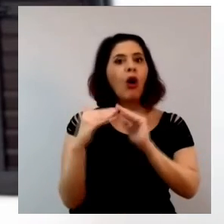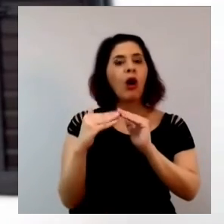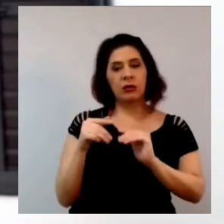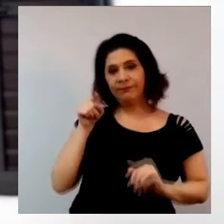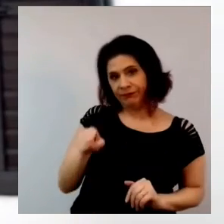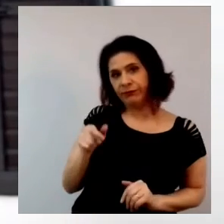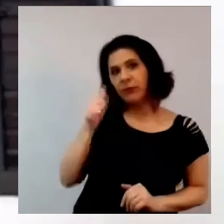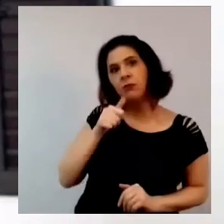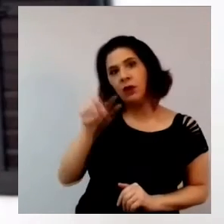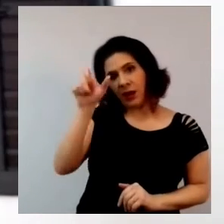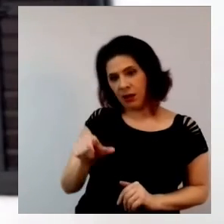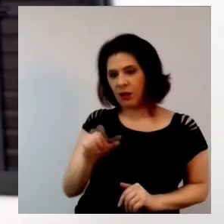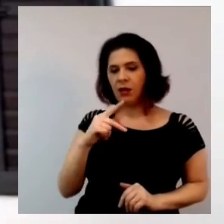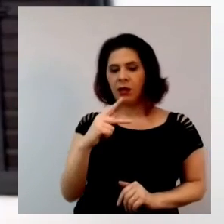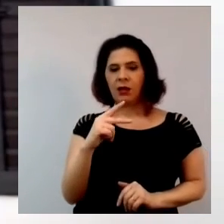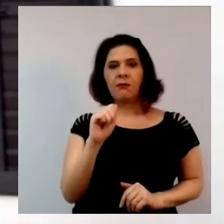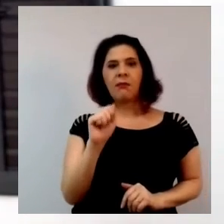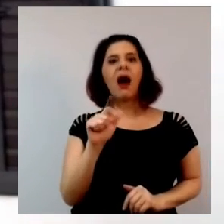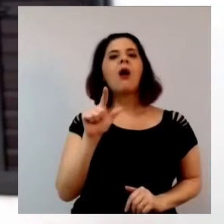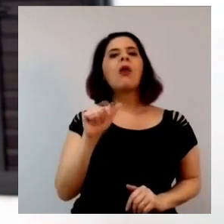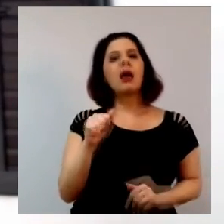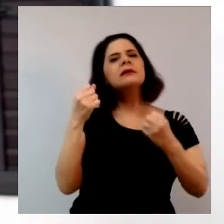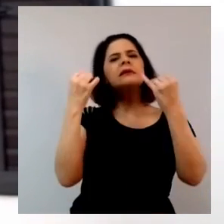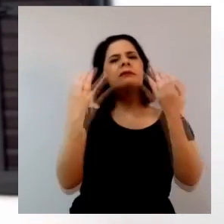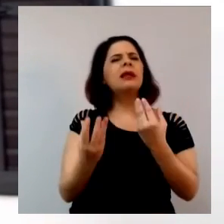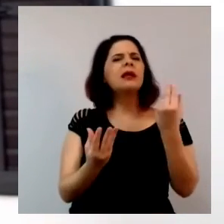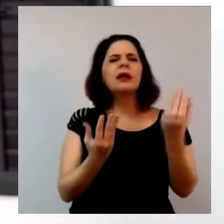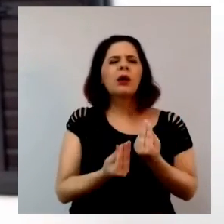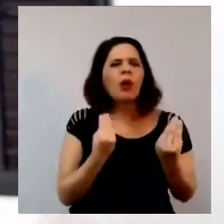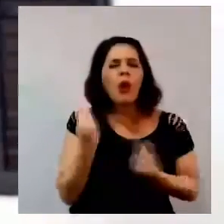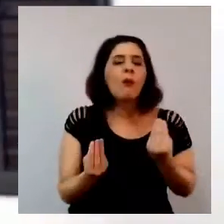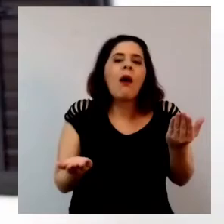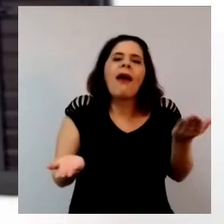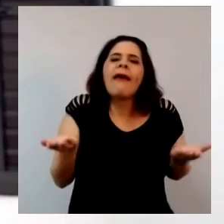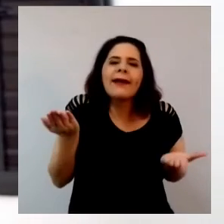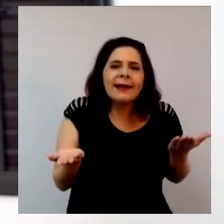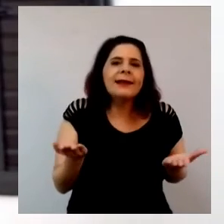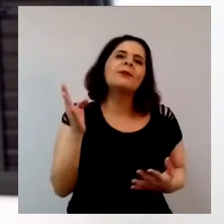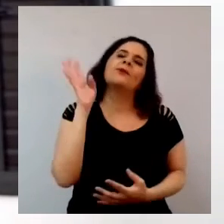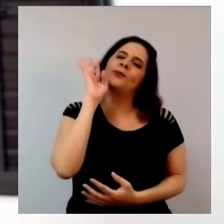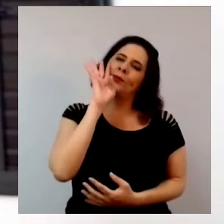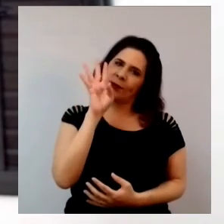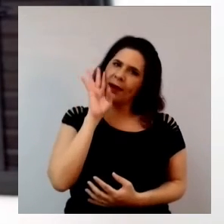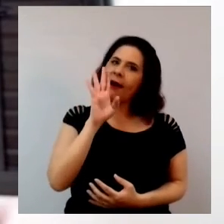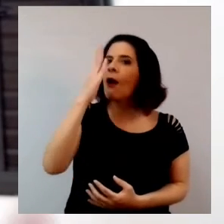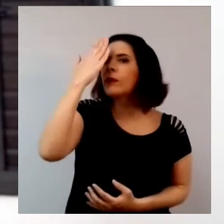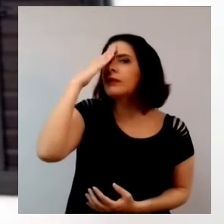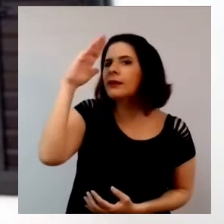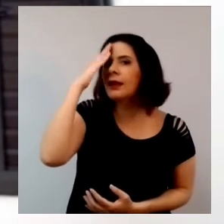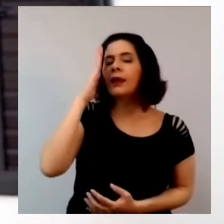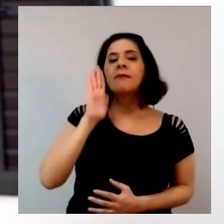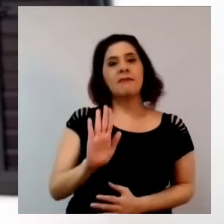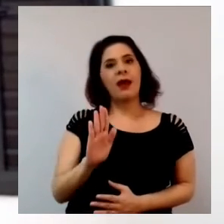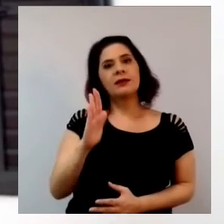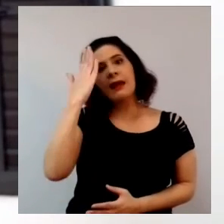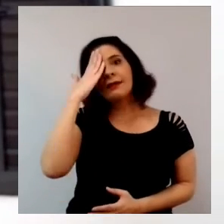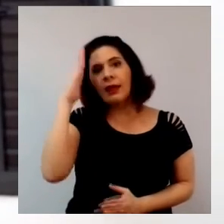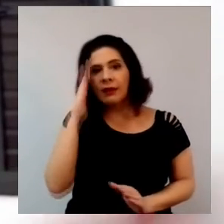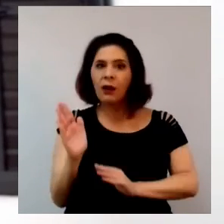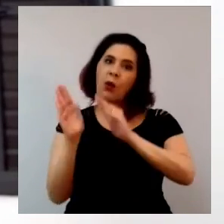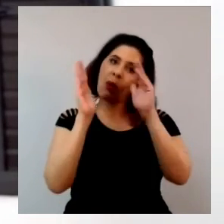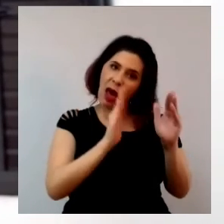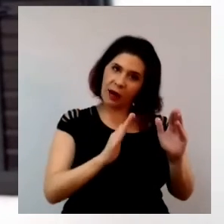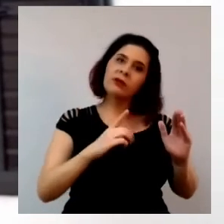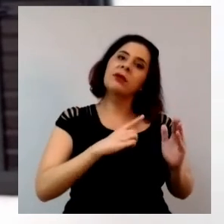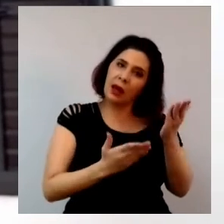é uma palavra bem bacana, de alguma medida, a gente tentar entender, mas é óbvio, entendendo o equilíbrio nos seus limites. Né? A gente